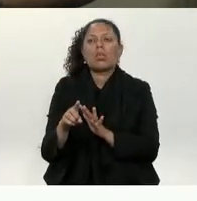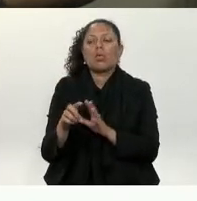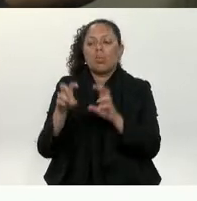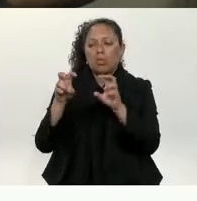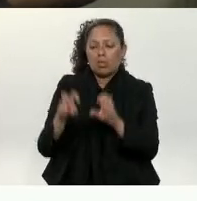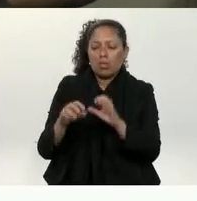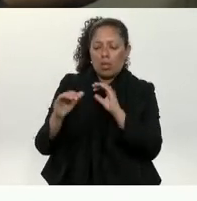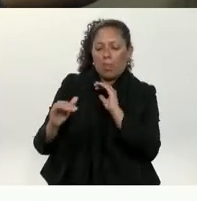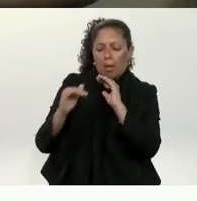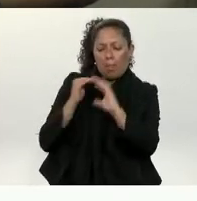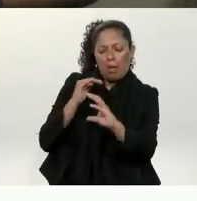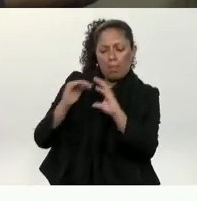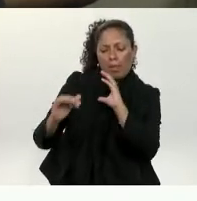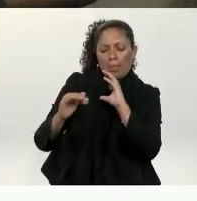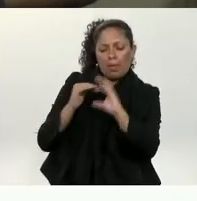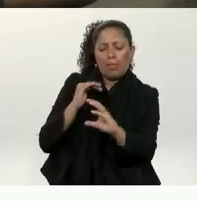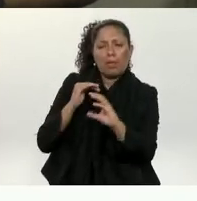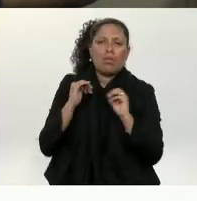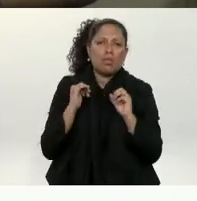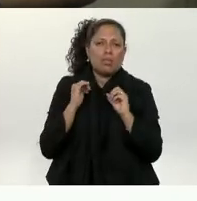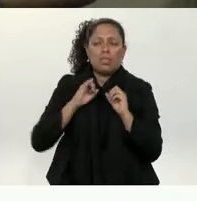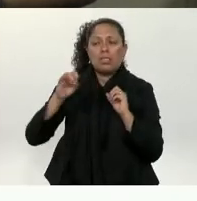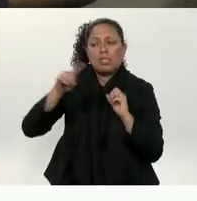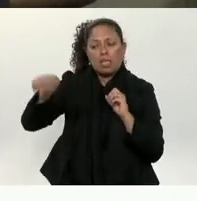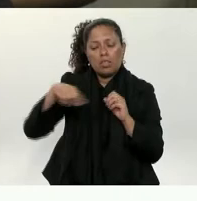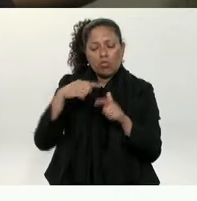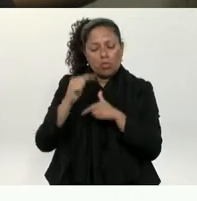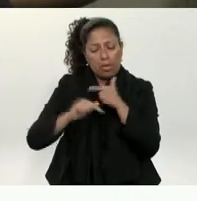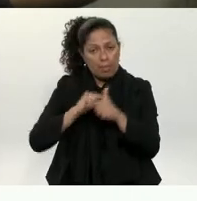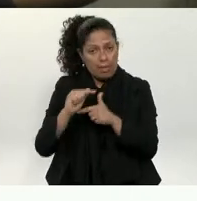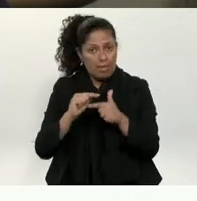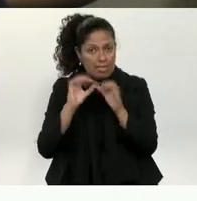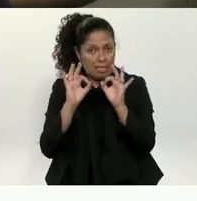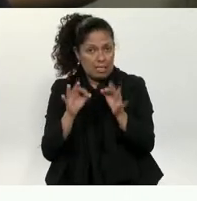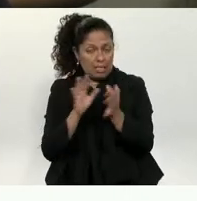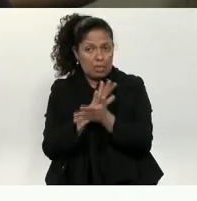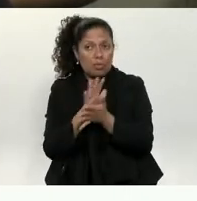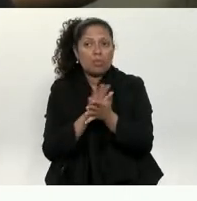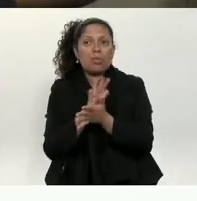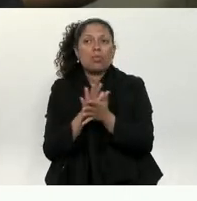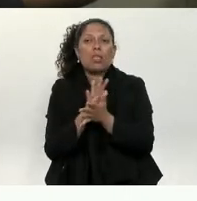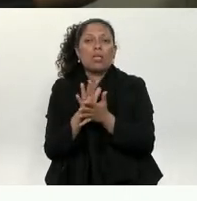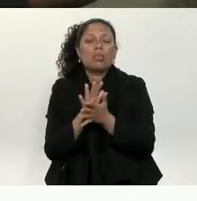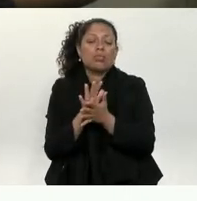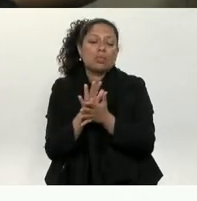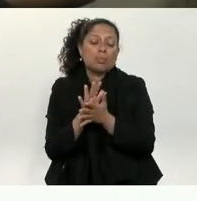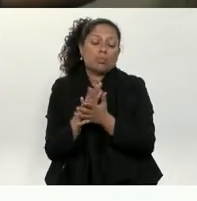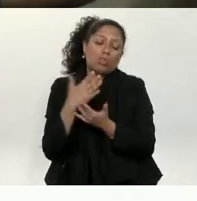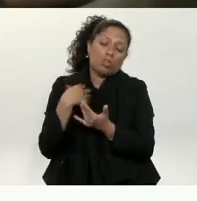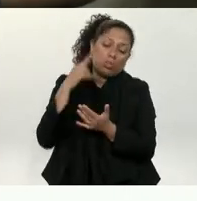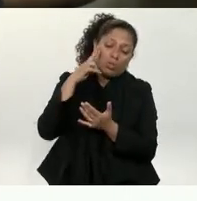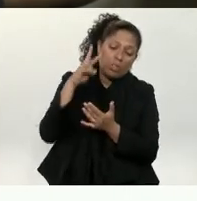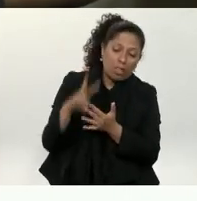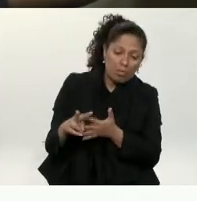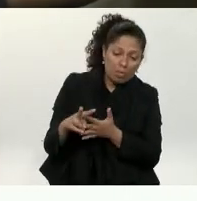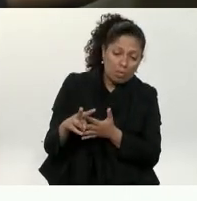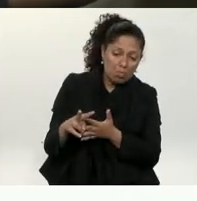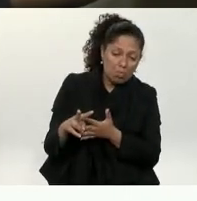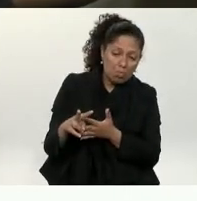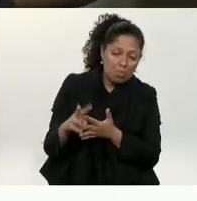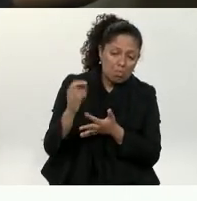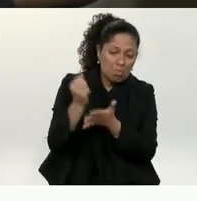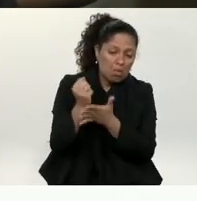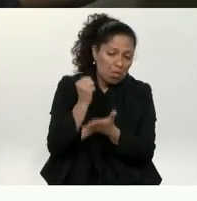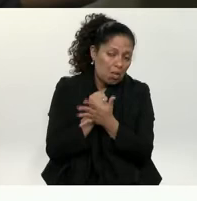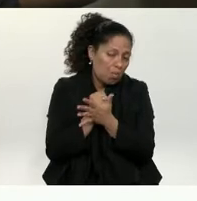não estivesse nos entregando as informações que nós estamos solicitando, certamente o plano ia chegar para ser aprovado e, na verdade, a gente não ia aprovar o